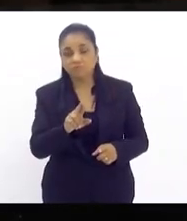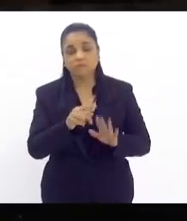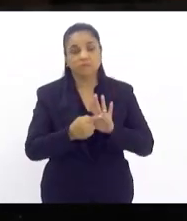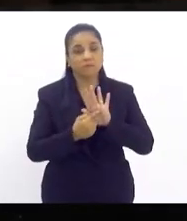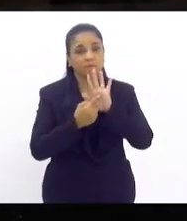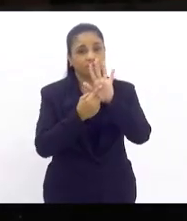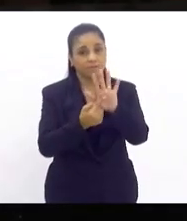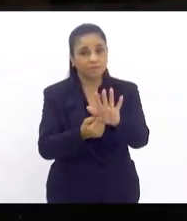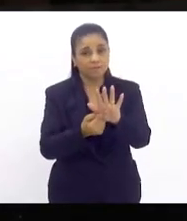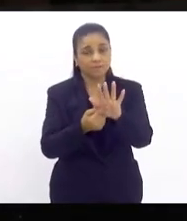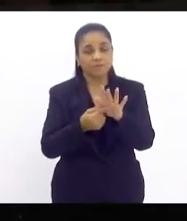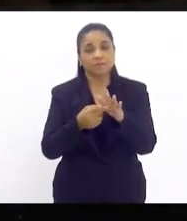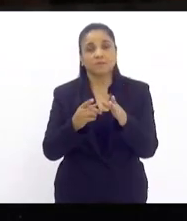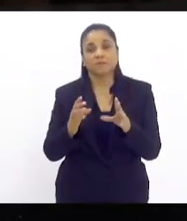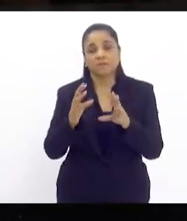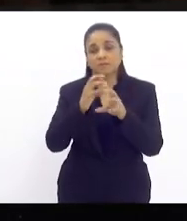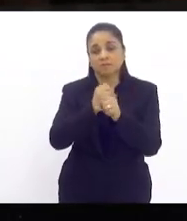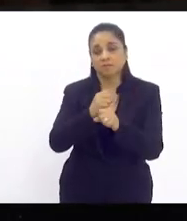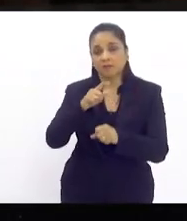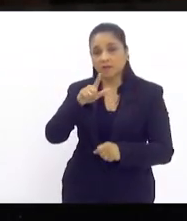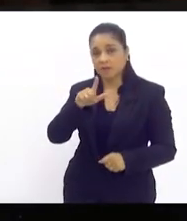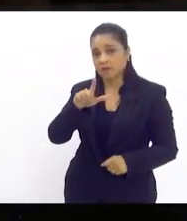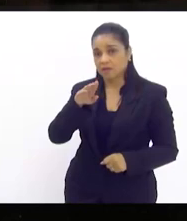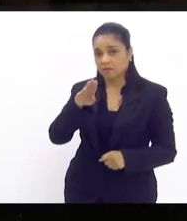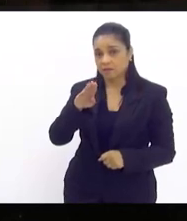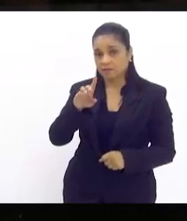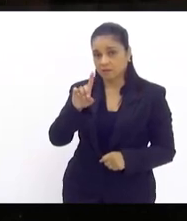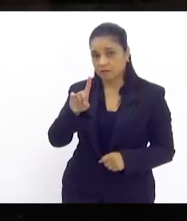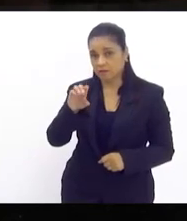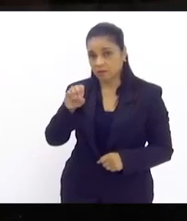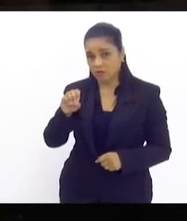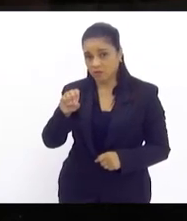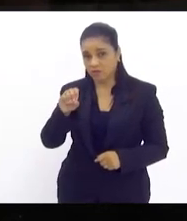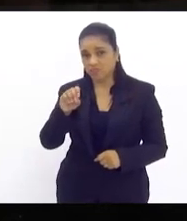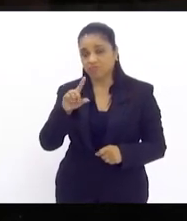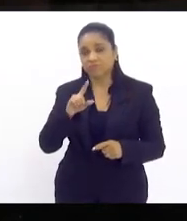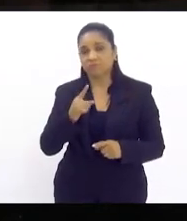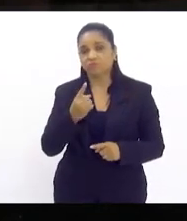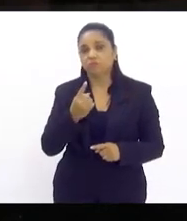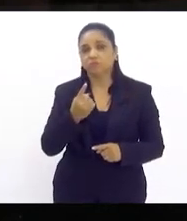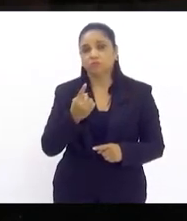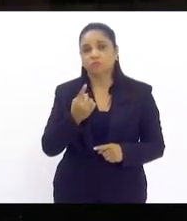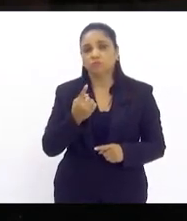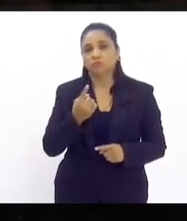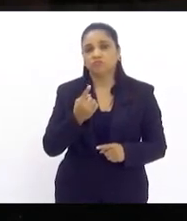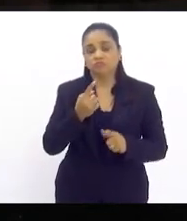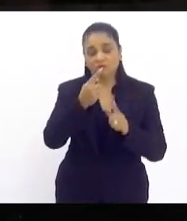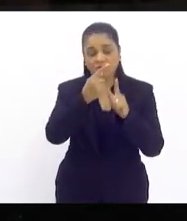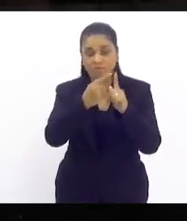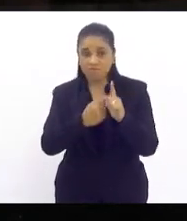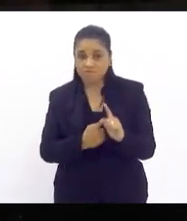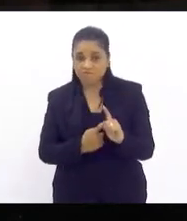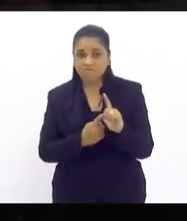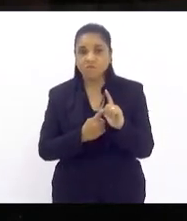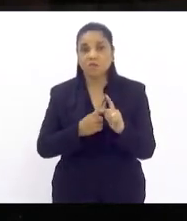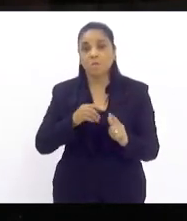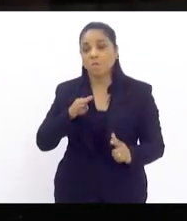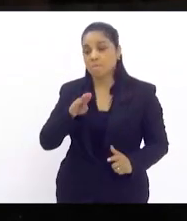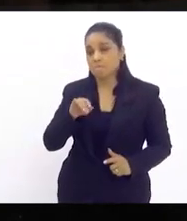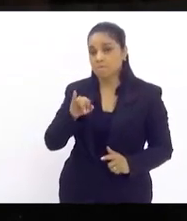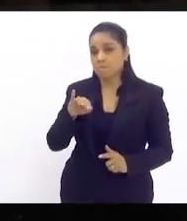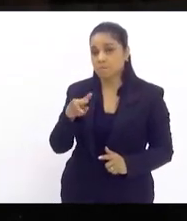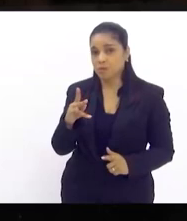no bojo da LDO dá conta de um déficit bilionário também, cerca